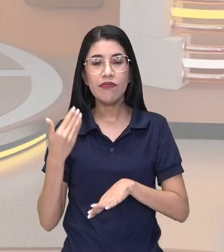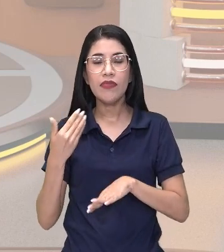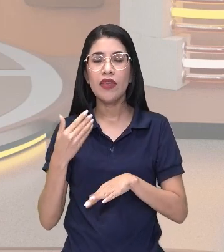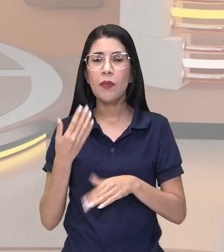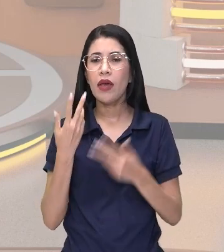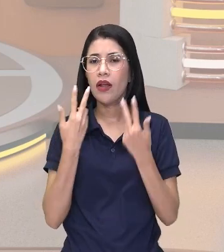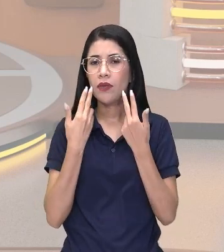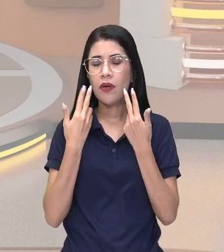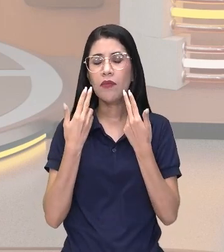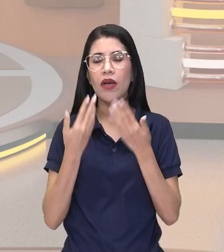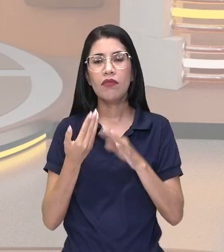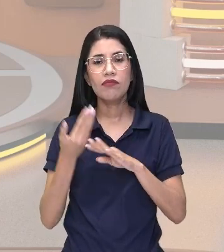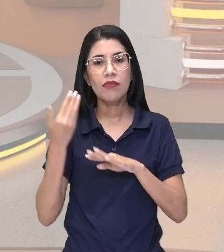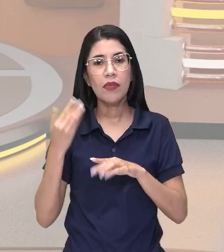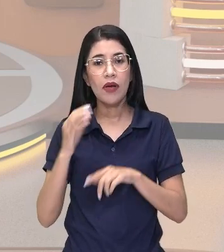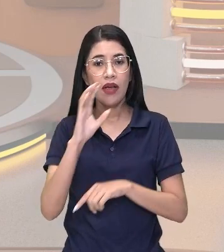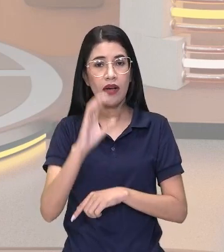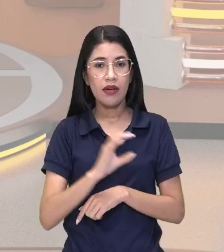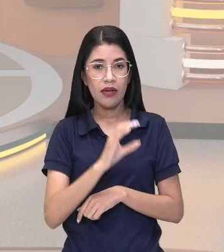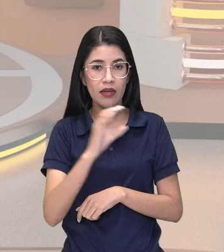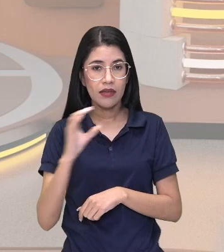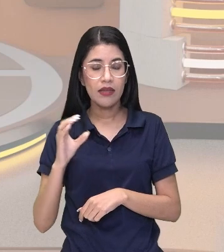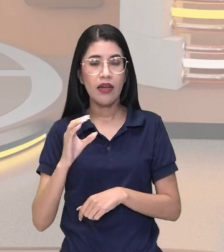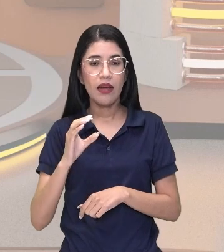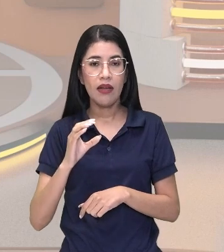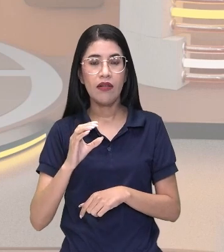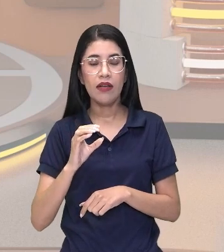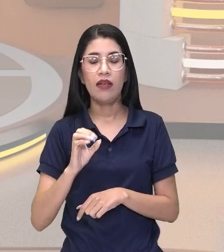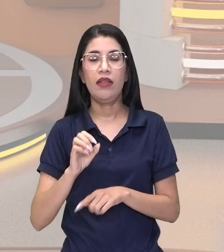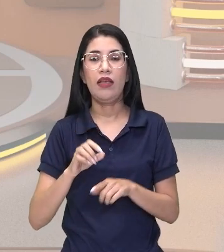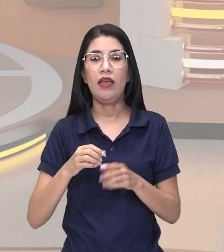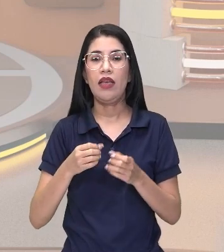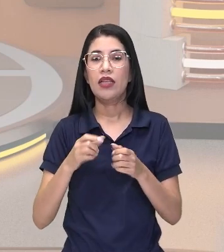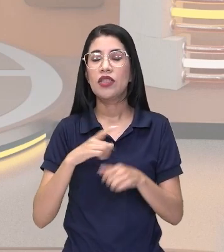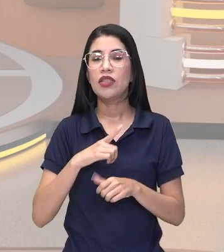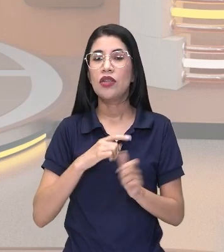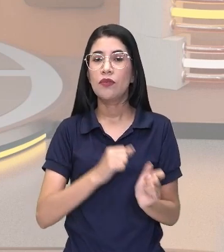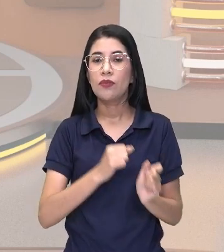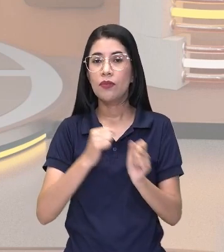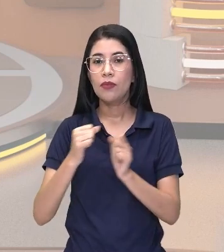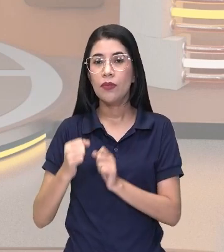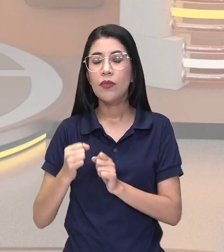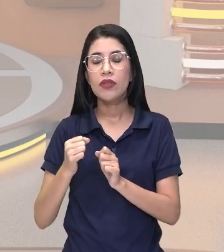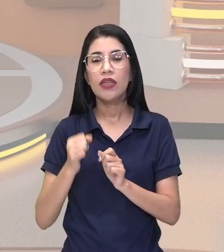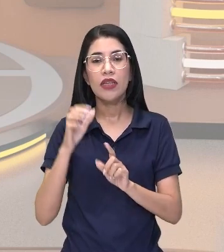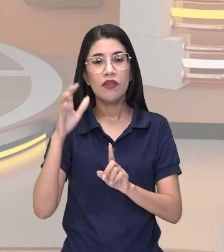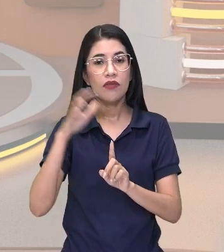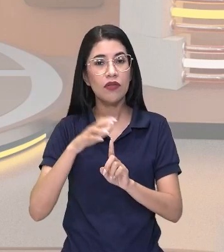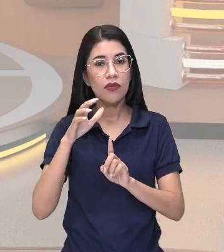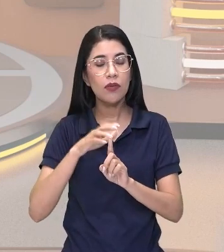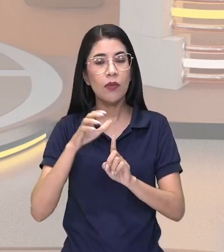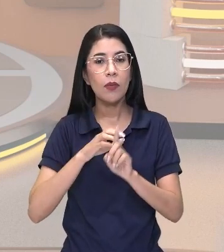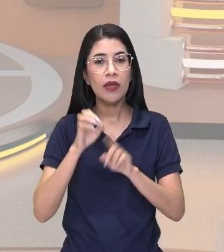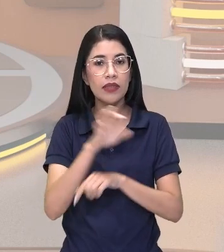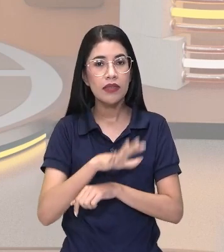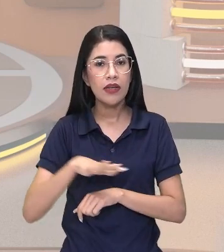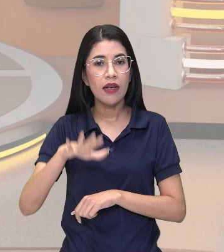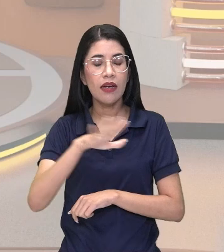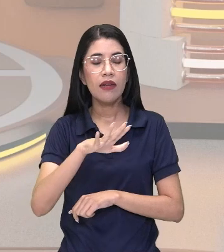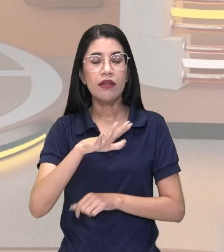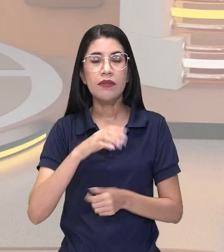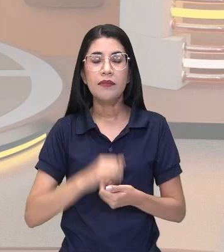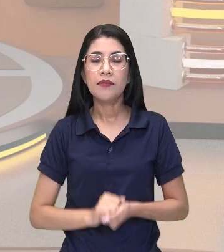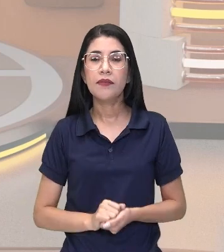época. Gente, a Igreja Católica, a Igreja Cristã como um todo, ela tinha um poder muito grande e uma influência enorme, visto